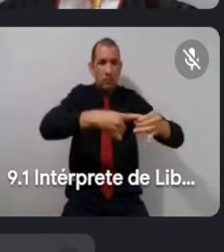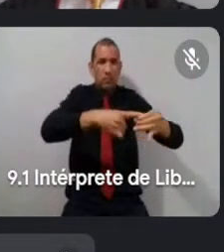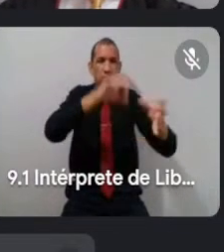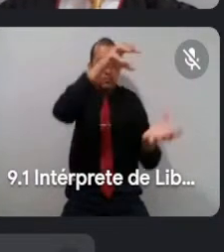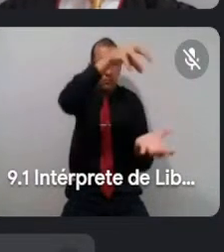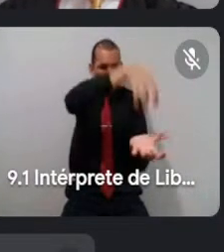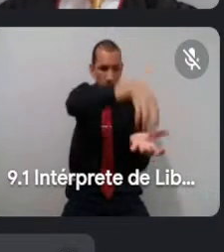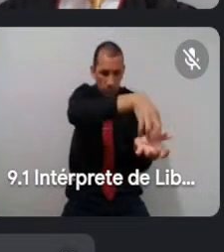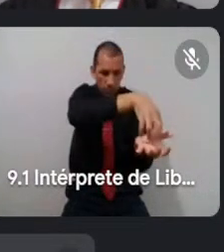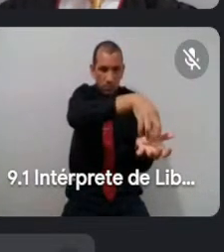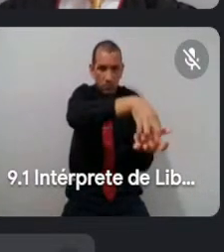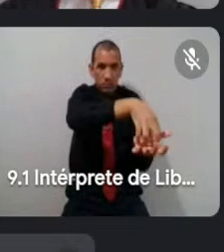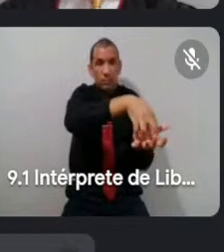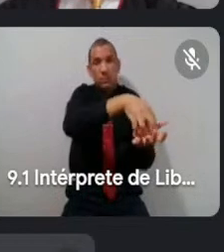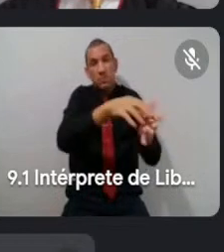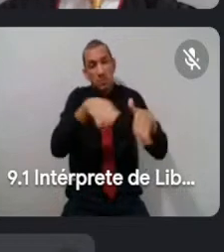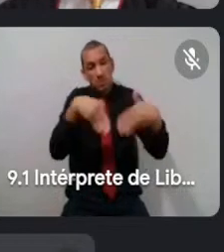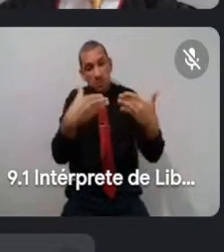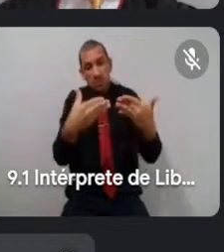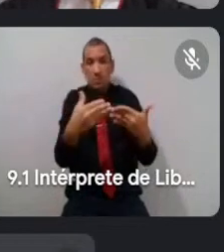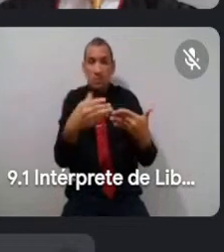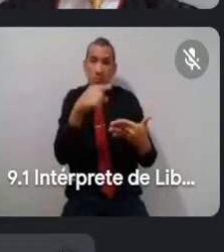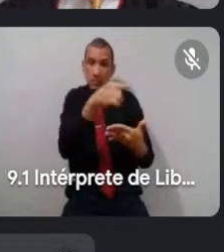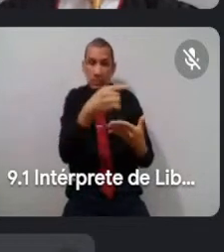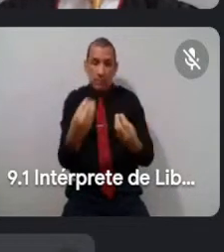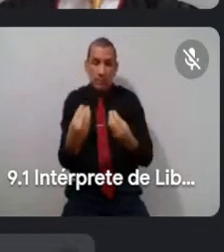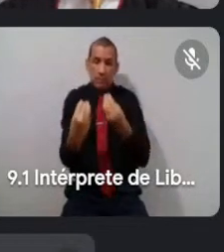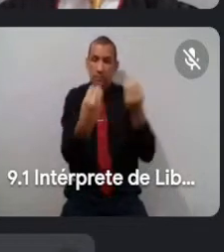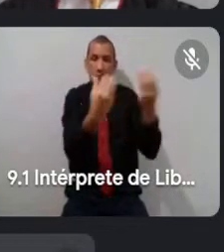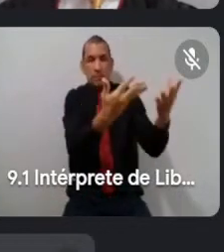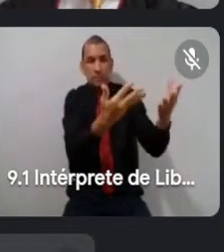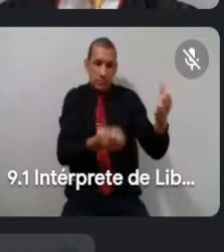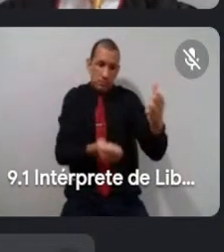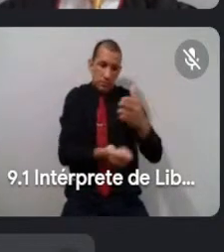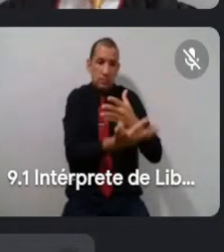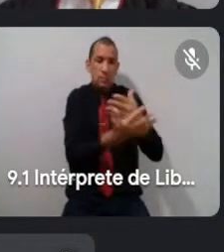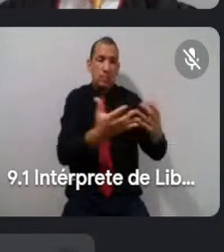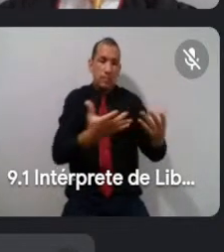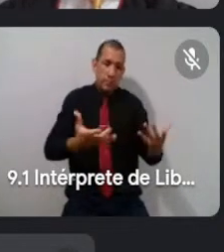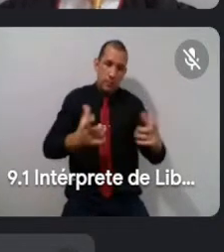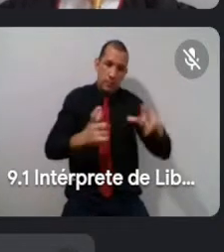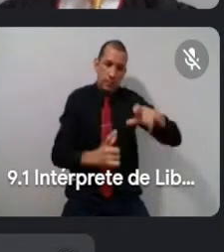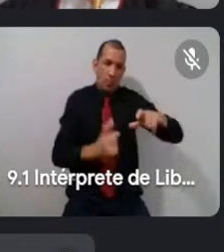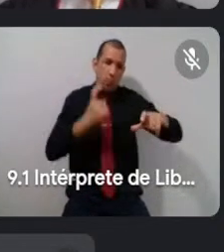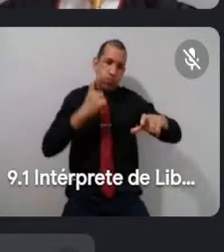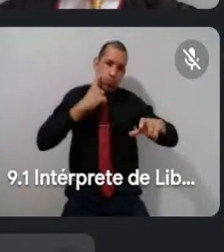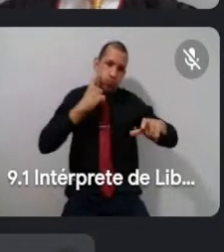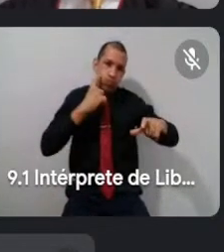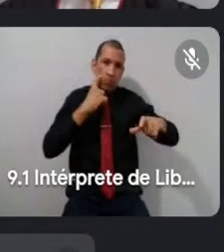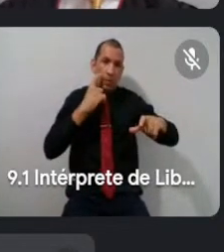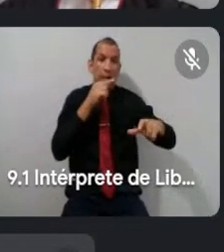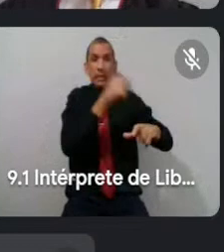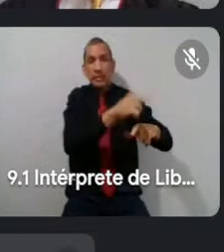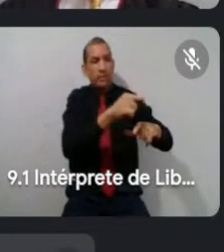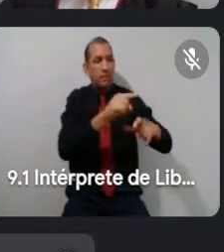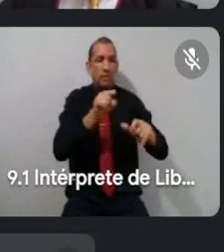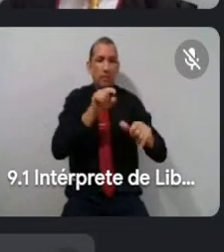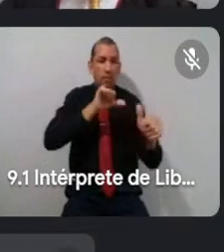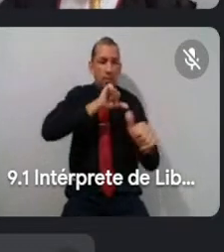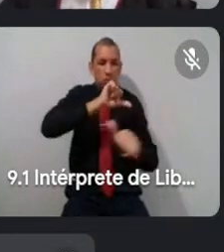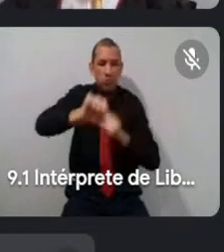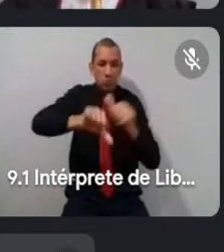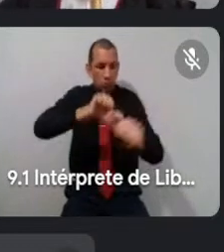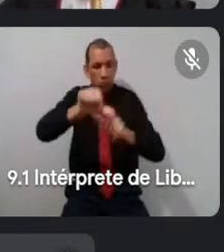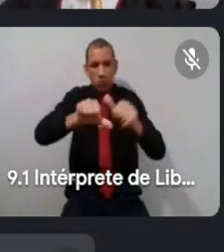zonas então mesmo que ele tivesse recebido os pneus ele não ia ter a